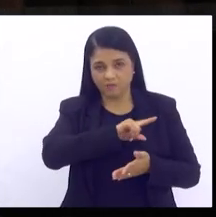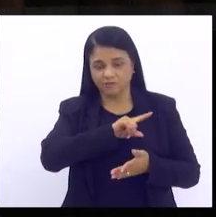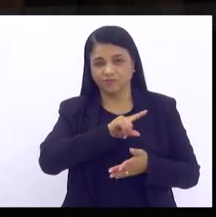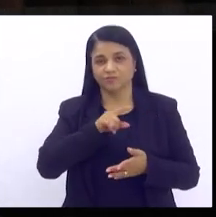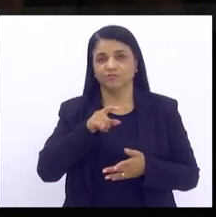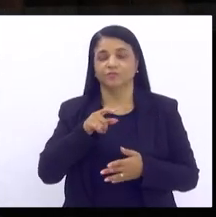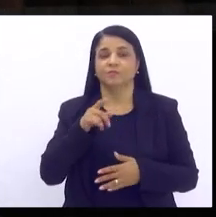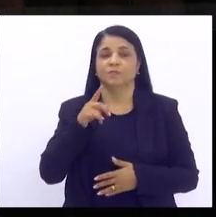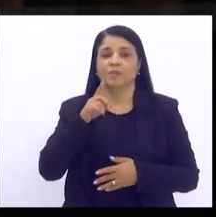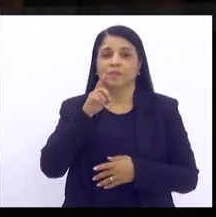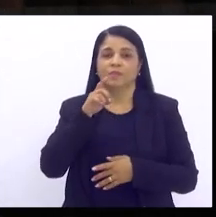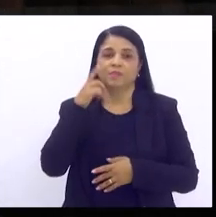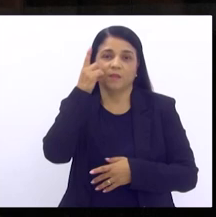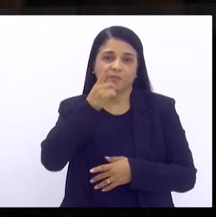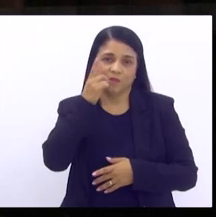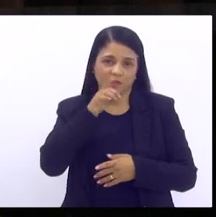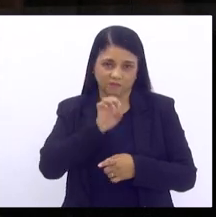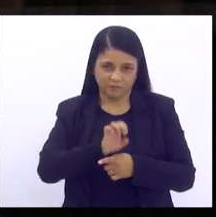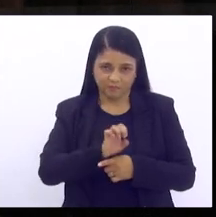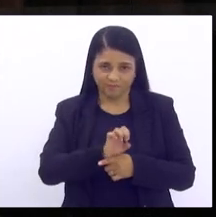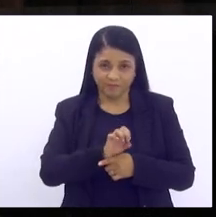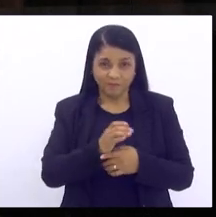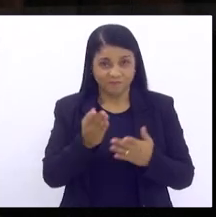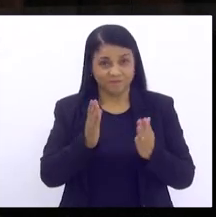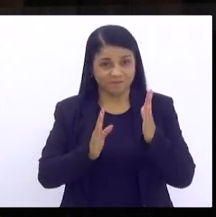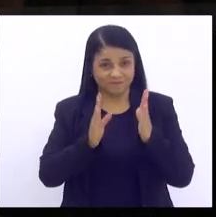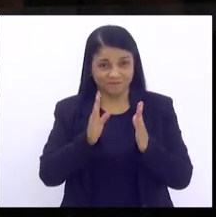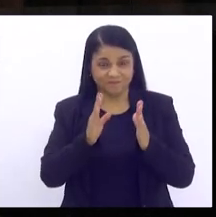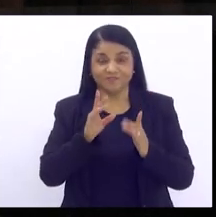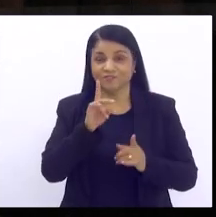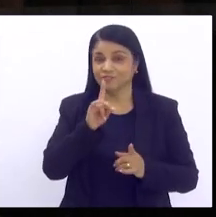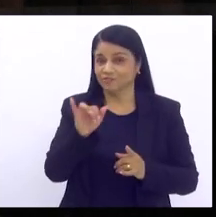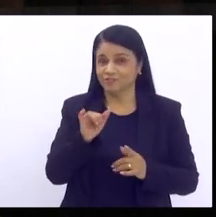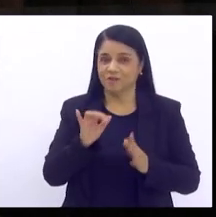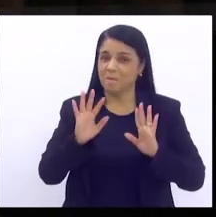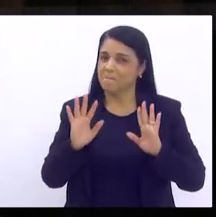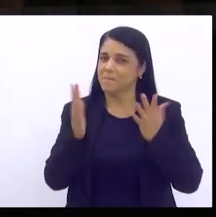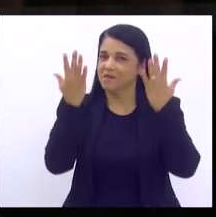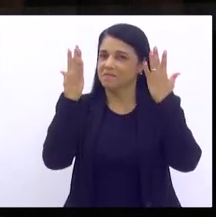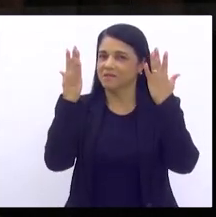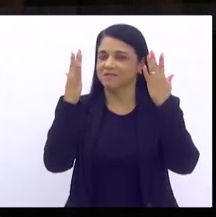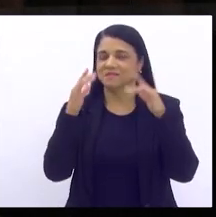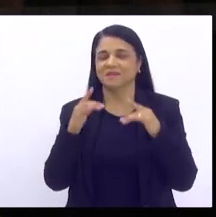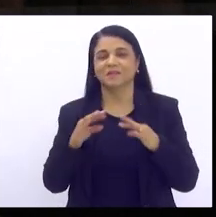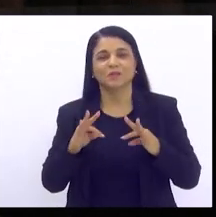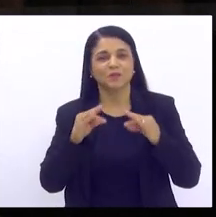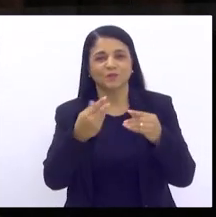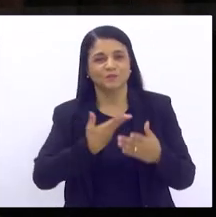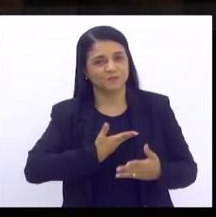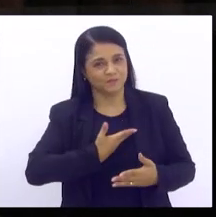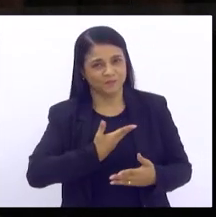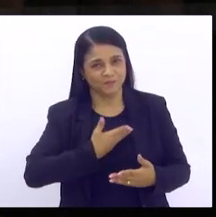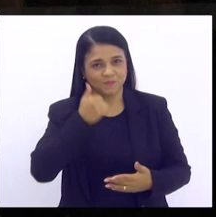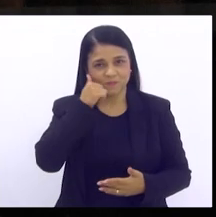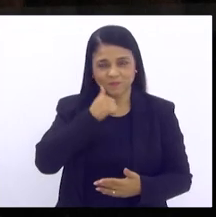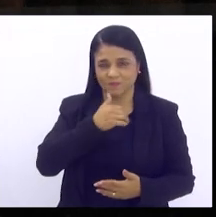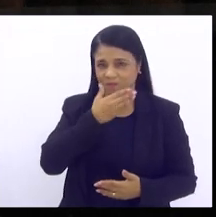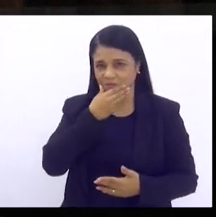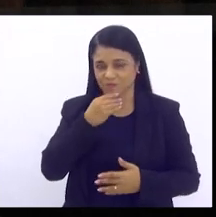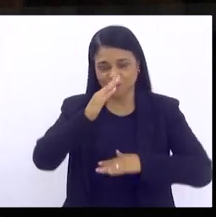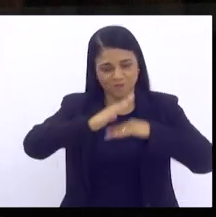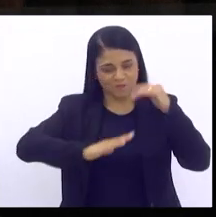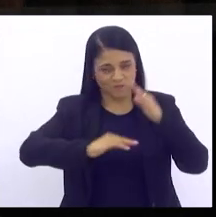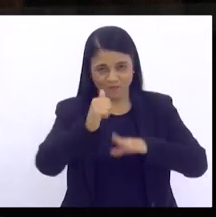estadual, e nessa data eu não posso deixar de parabenizar meus amigos e minhas amigas que escolheram essa importante